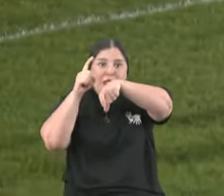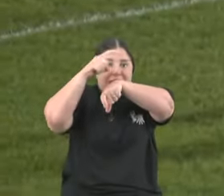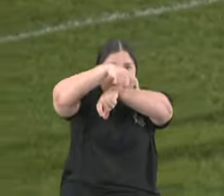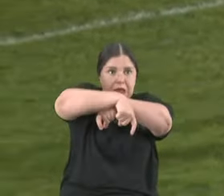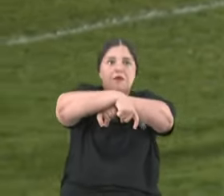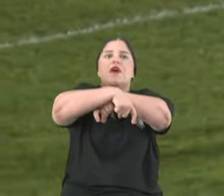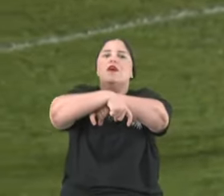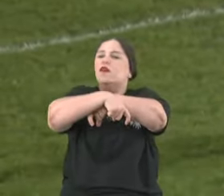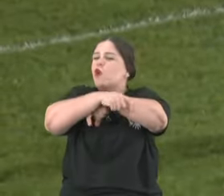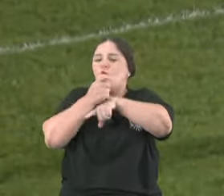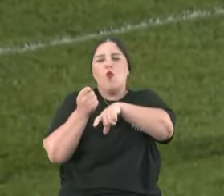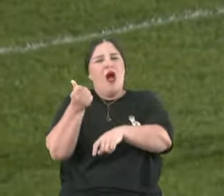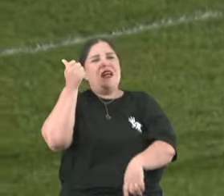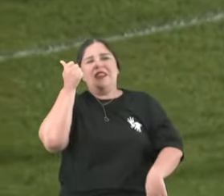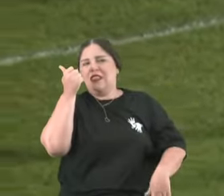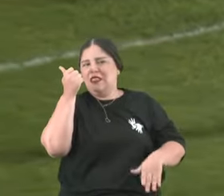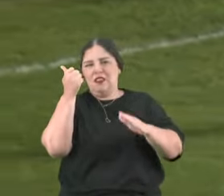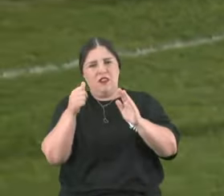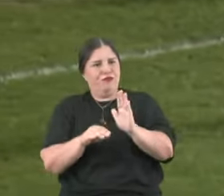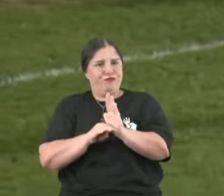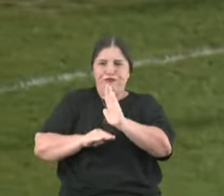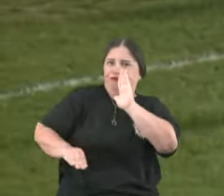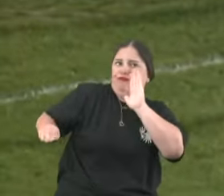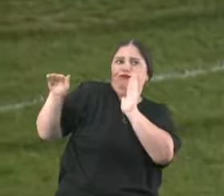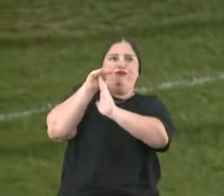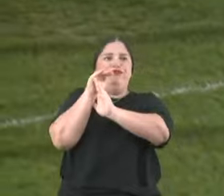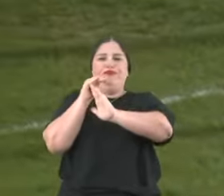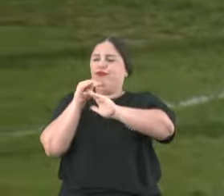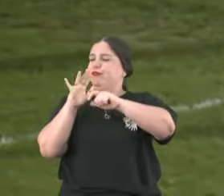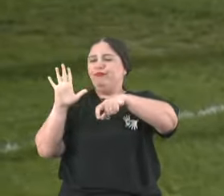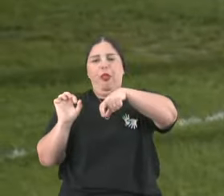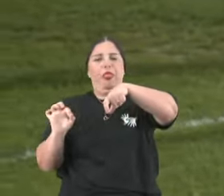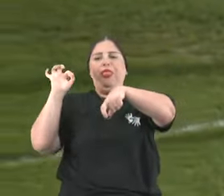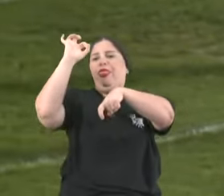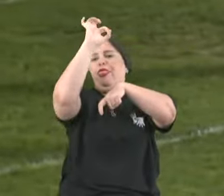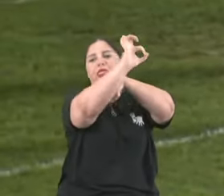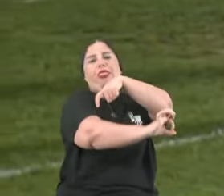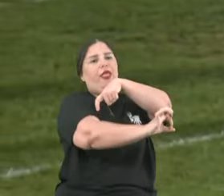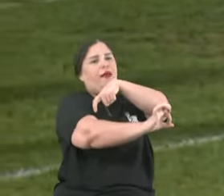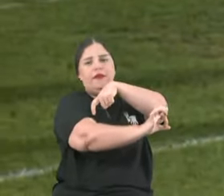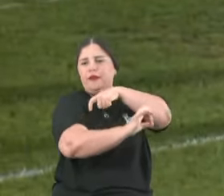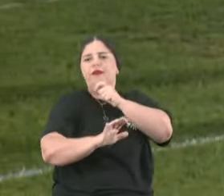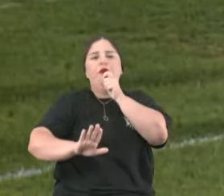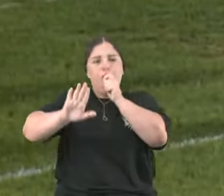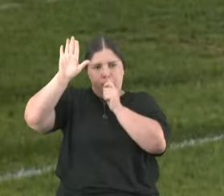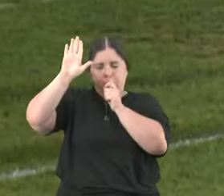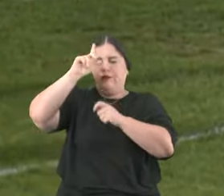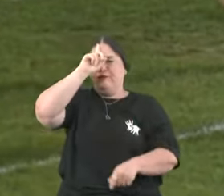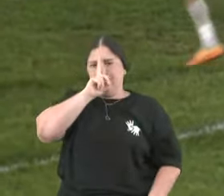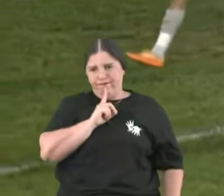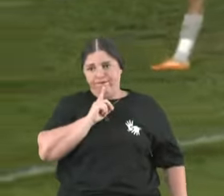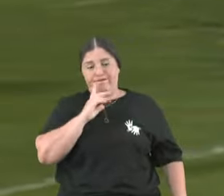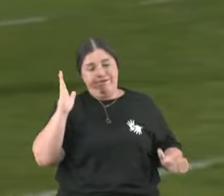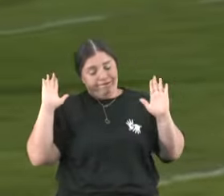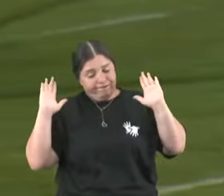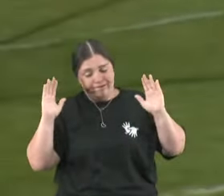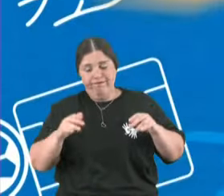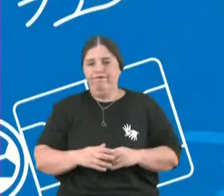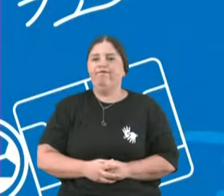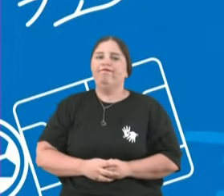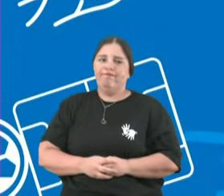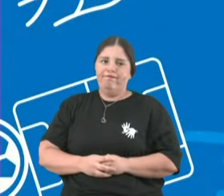acabou exagerando na força, mandou direto para fora e toma um cartãozinho de graça. É um cartãozinho sem uma